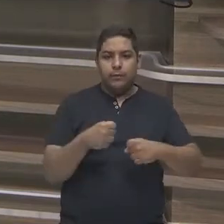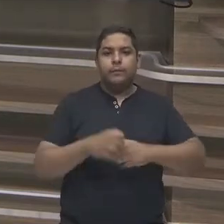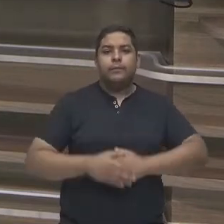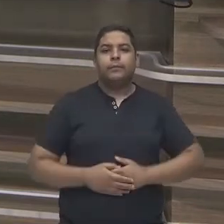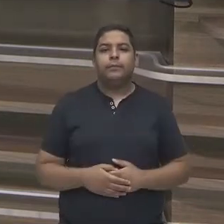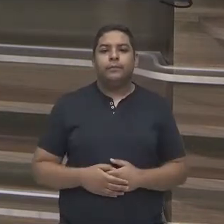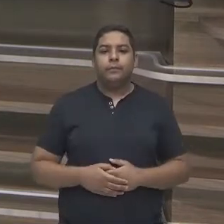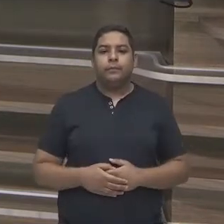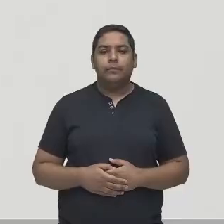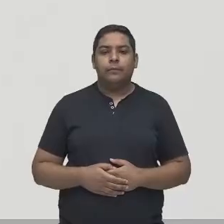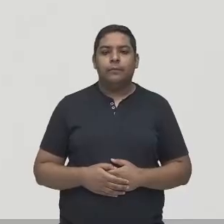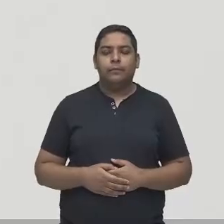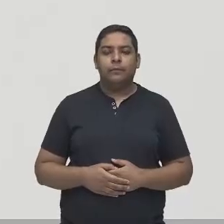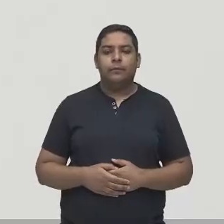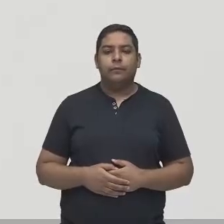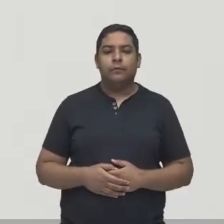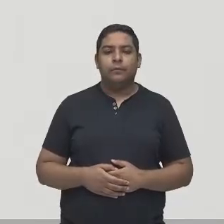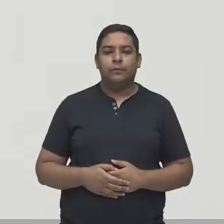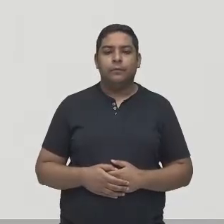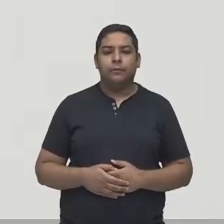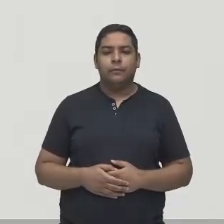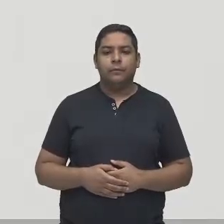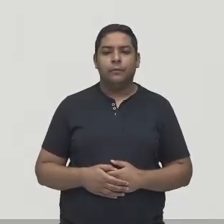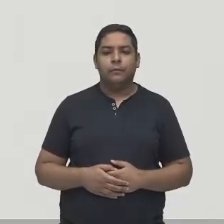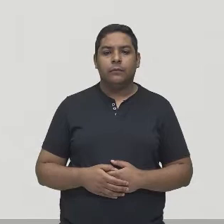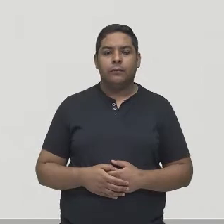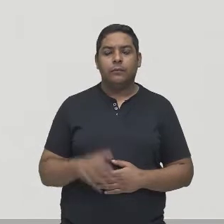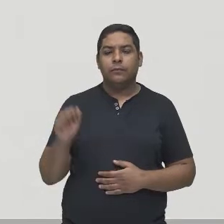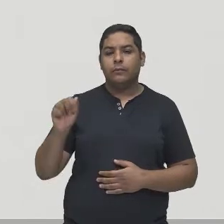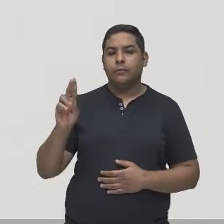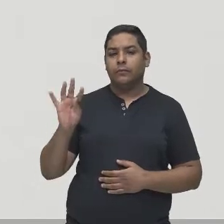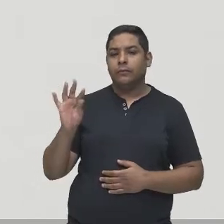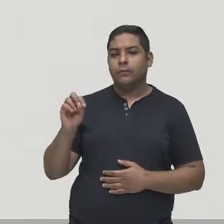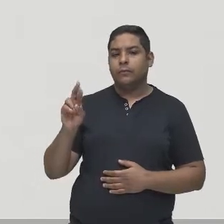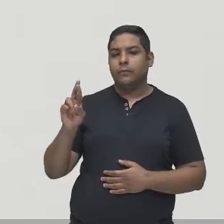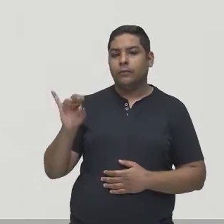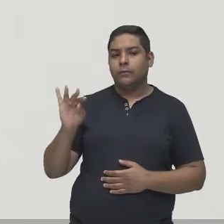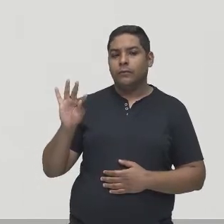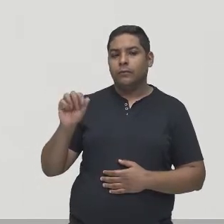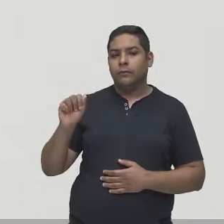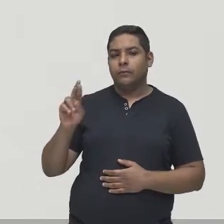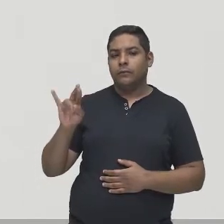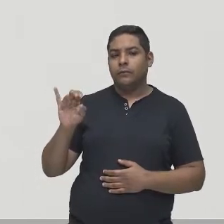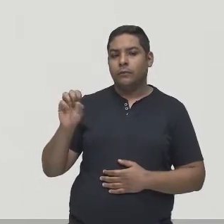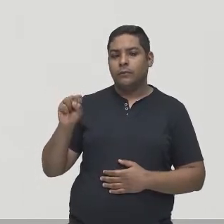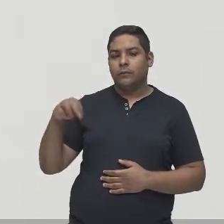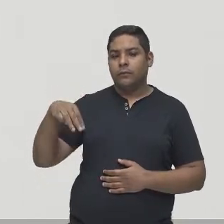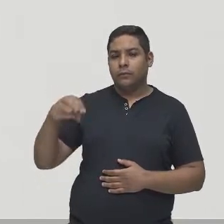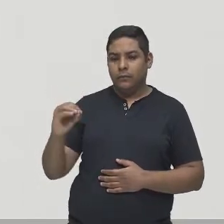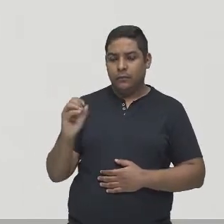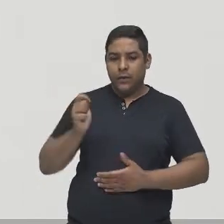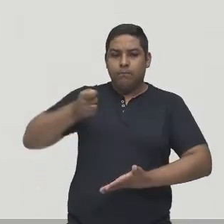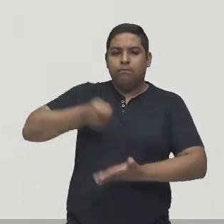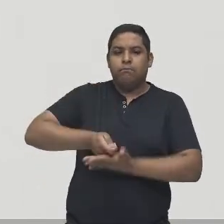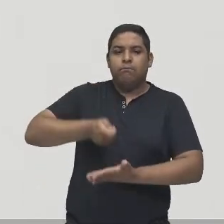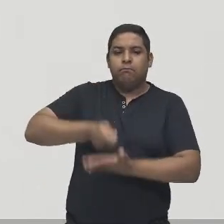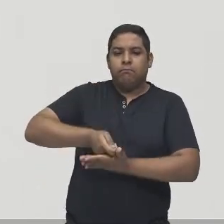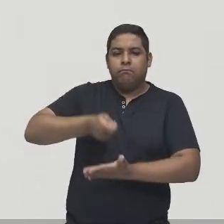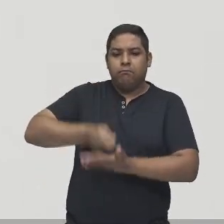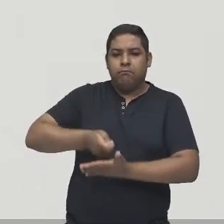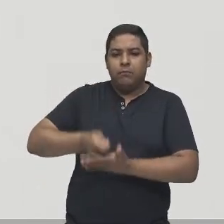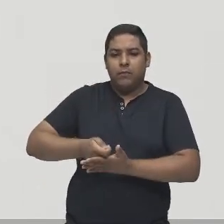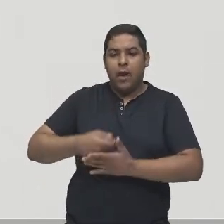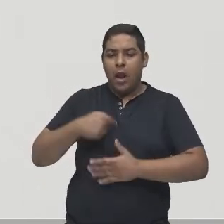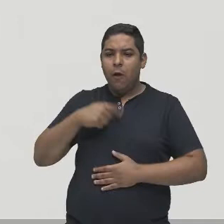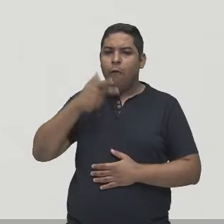poder, eu tenho o próximo passo, olha aí, poder centralizado, autoritarismo, apenas aquilo que eu falo e acredito é